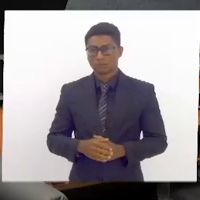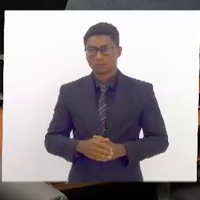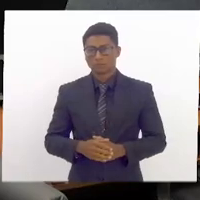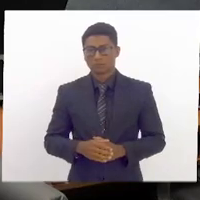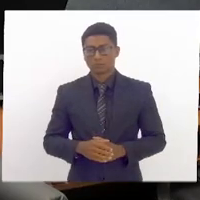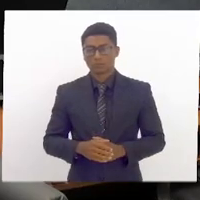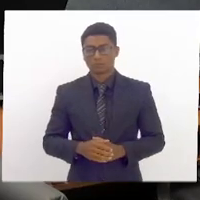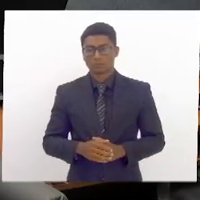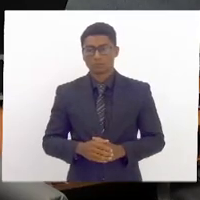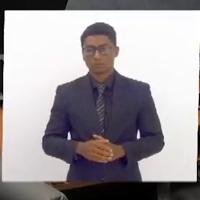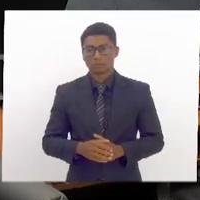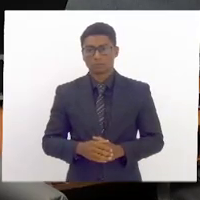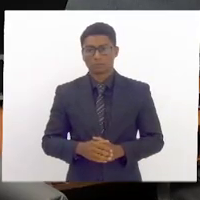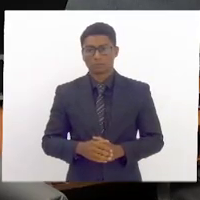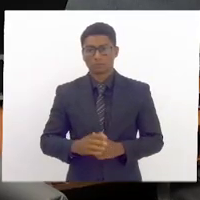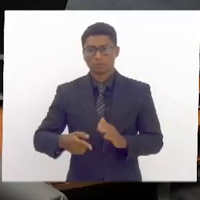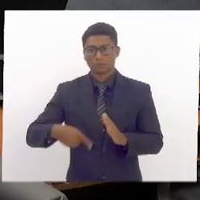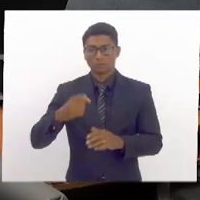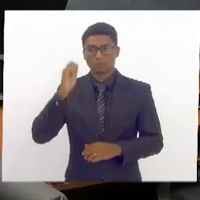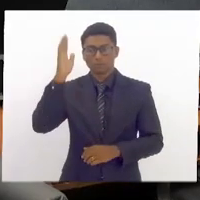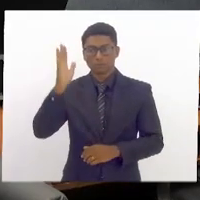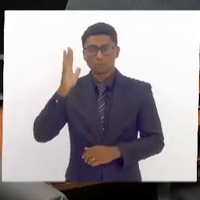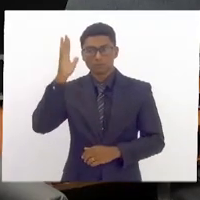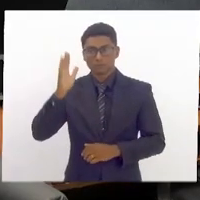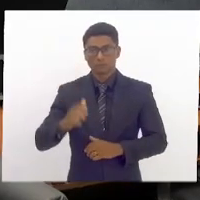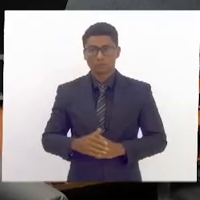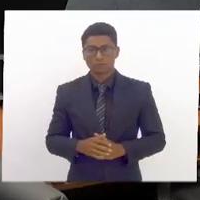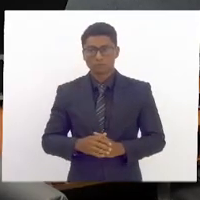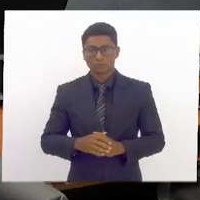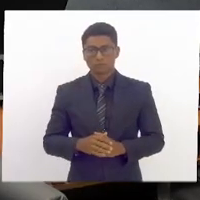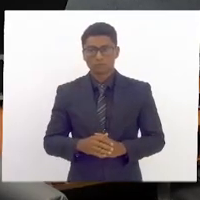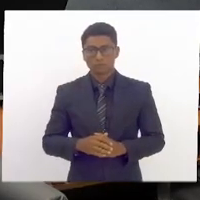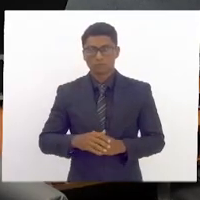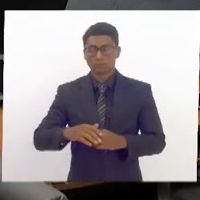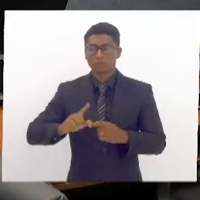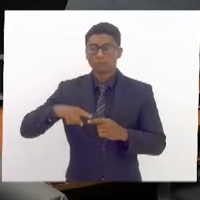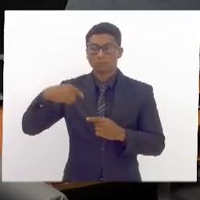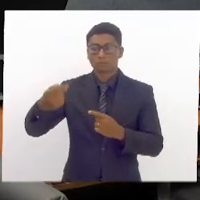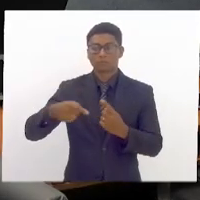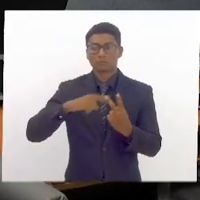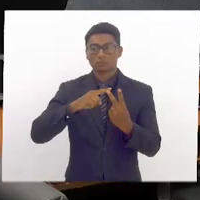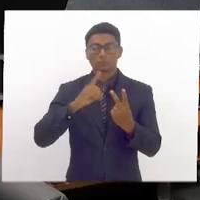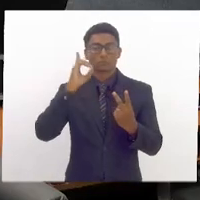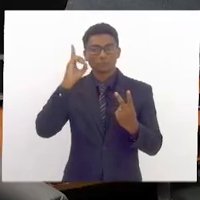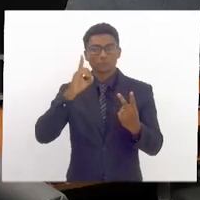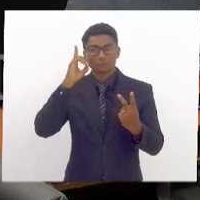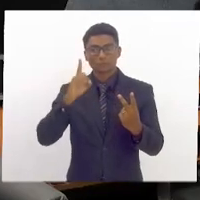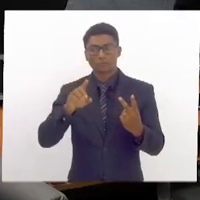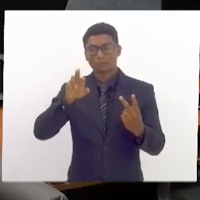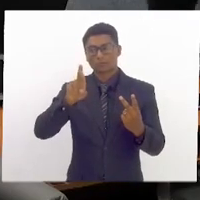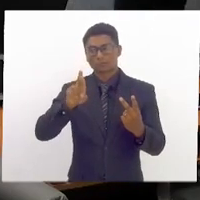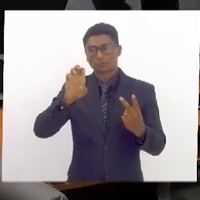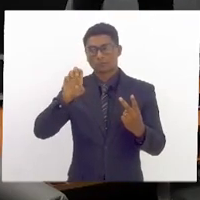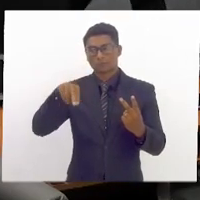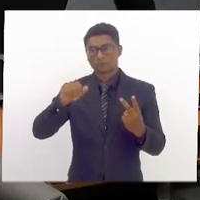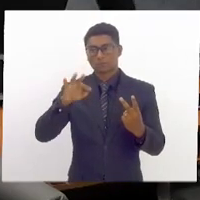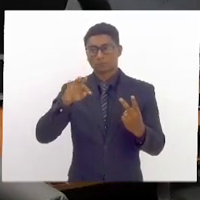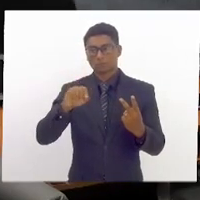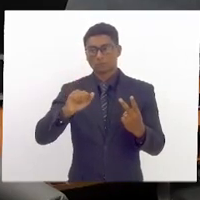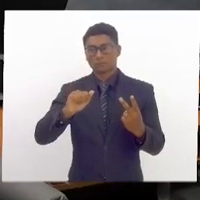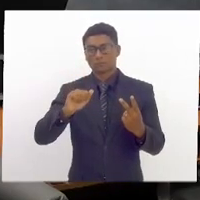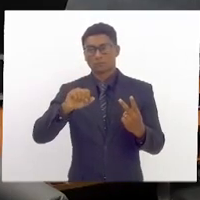Deputado Luiz Paulo é o primeiro orador inscrito, ok. Em sequência, a deputada Renata Souza, próximo orador inscrito no expediente